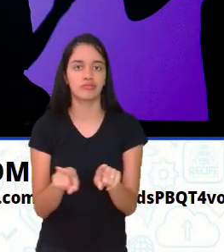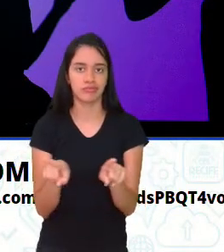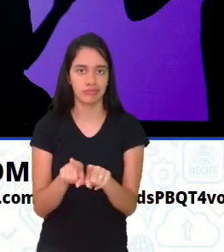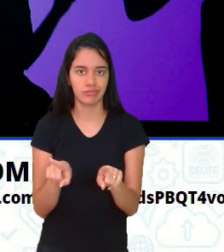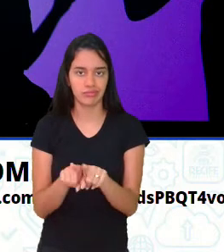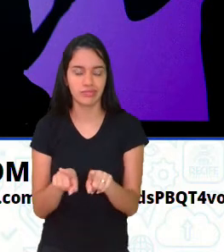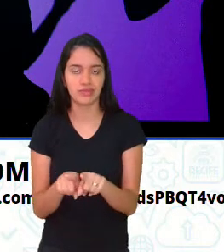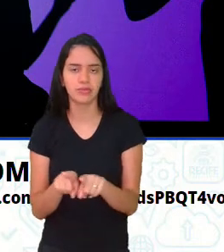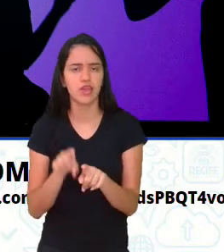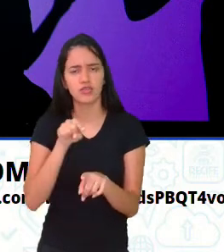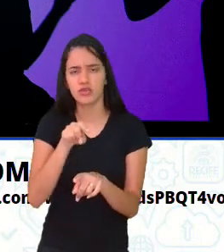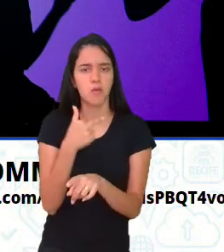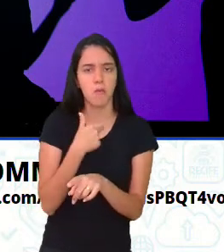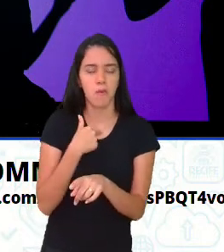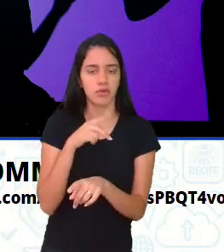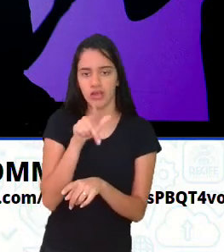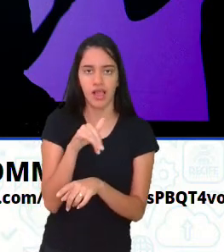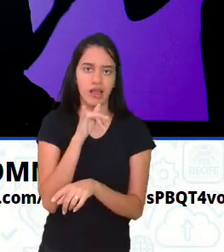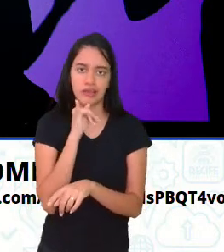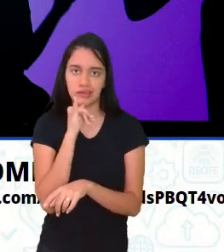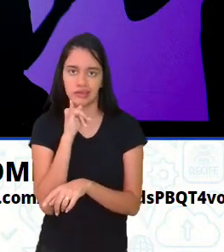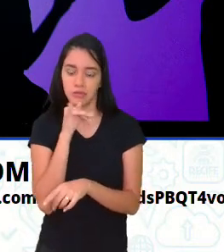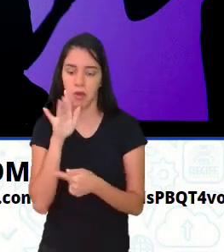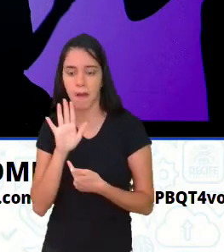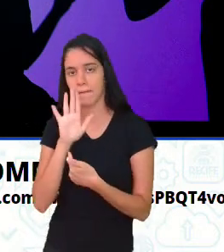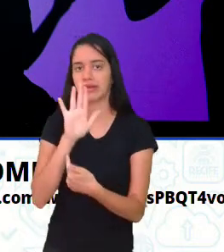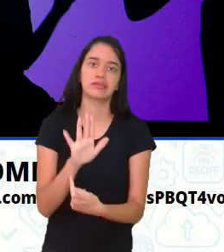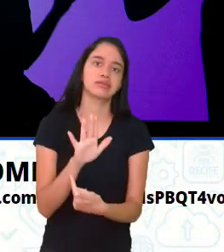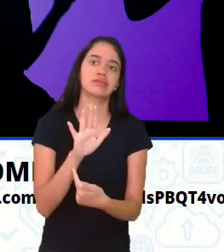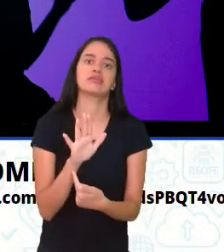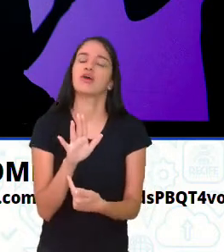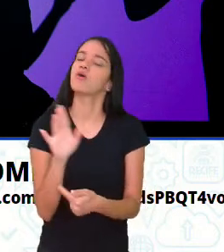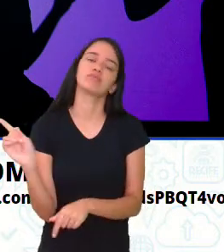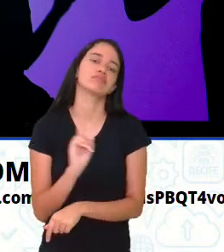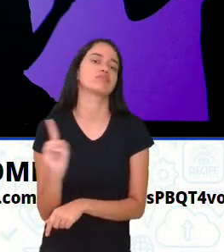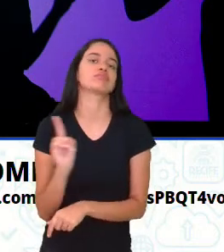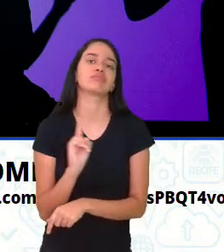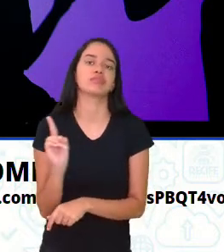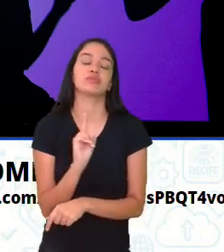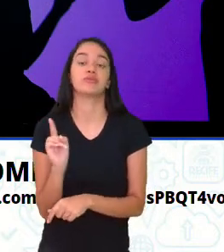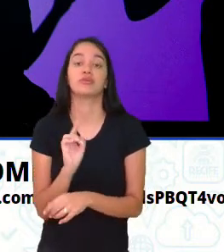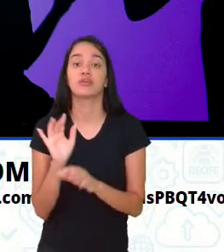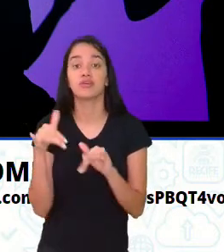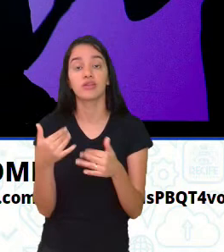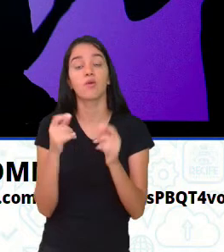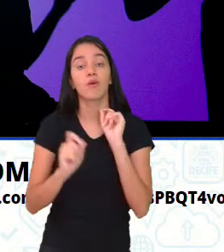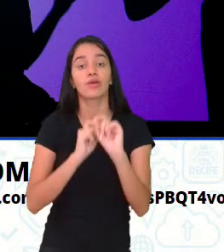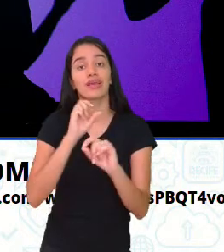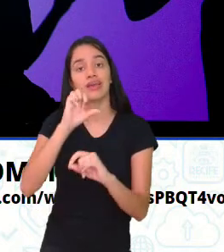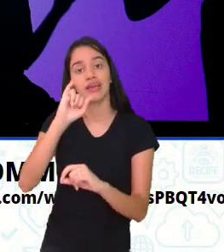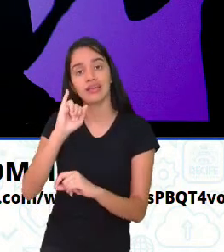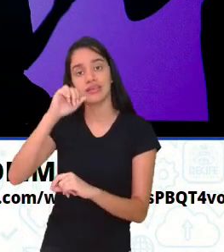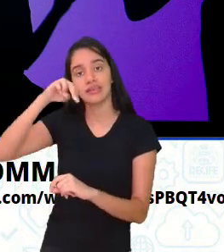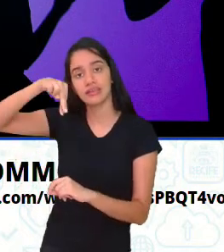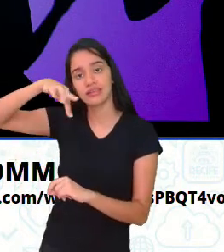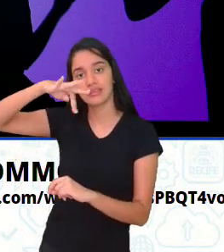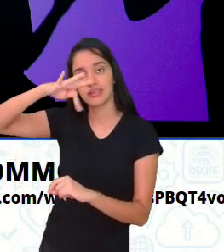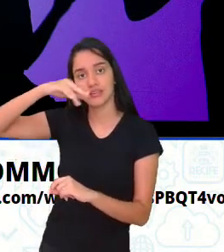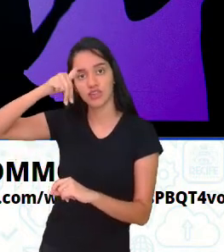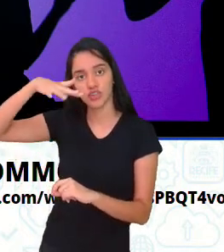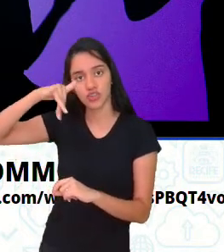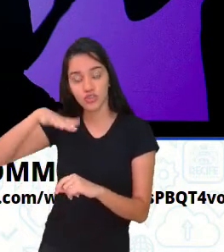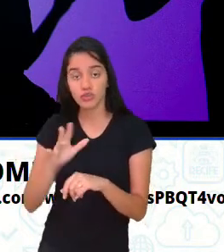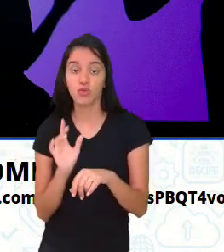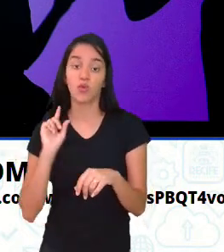intangível. Você não pode pegar, né, gente? Uma apresentação, vou tocar numa apresentação. Não, você não toca na apresentação. Então, é intangível. Tangível é aquilo que a gente pode